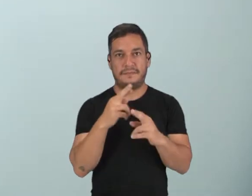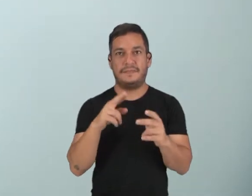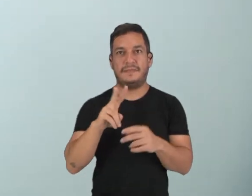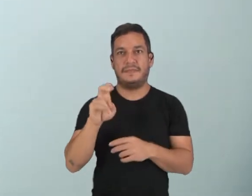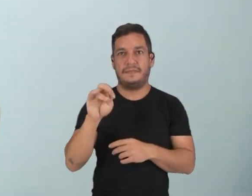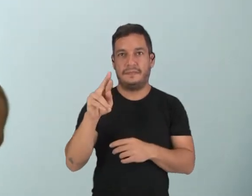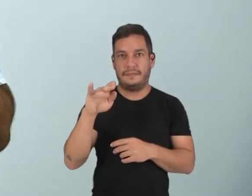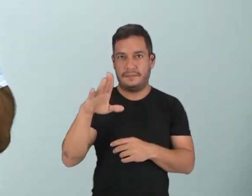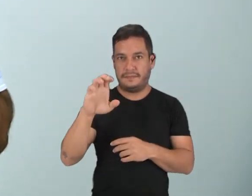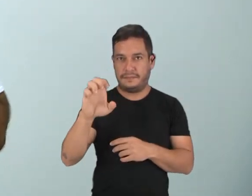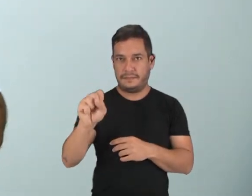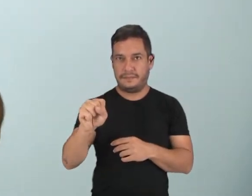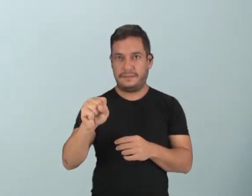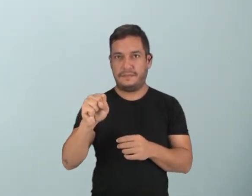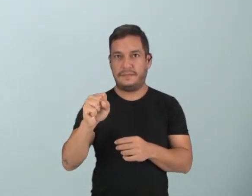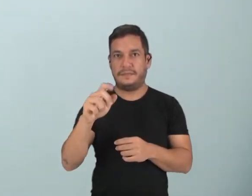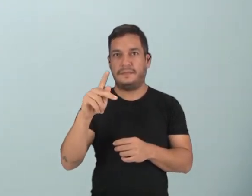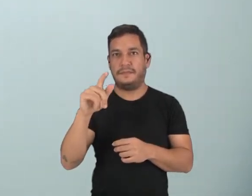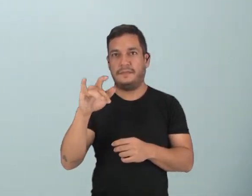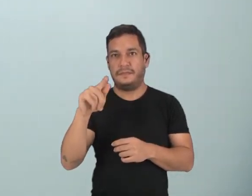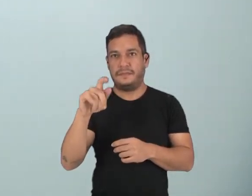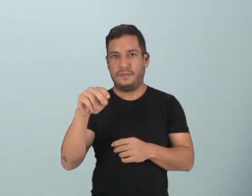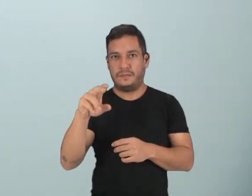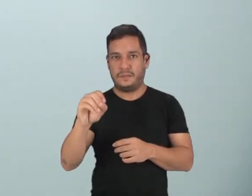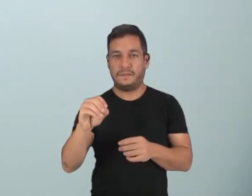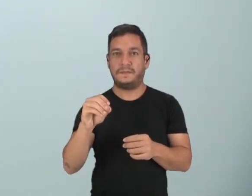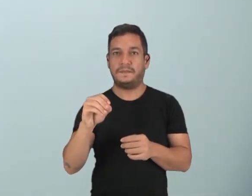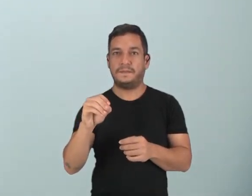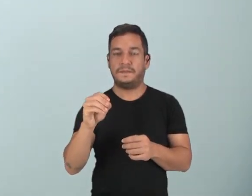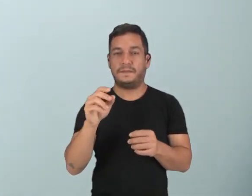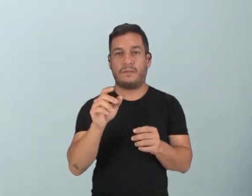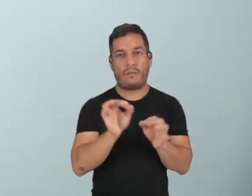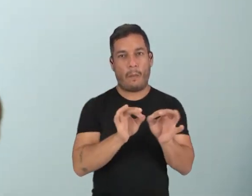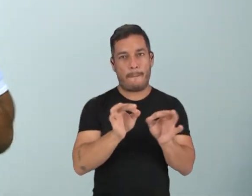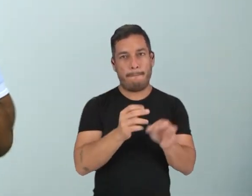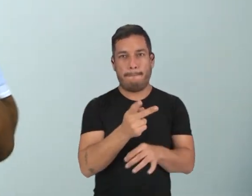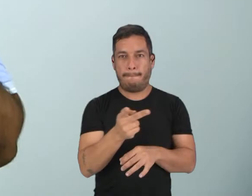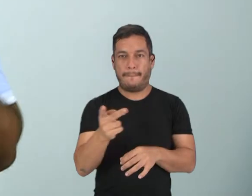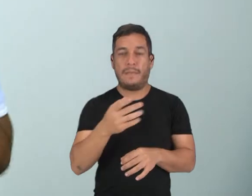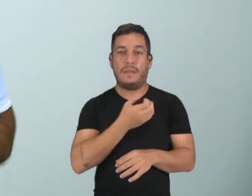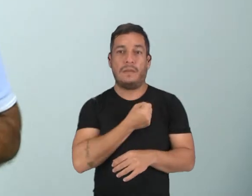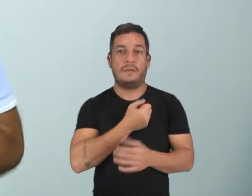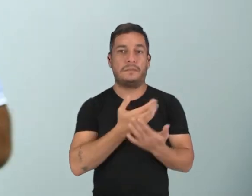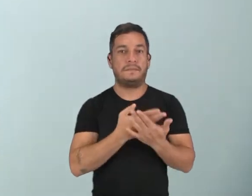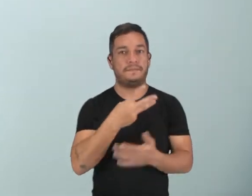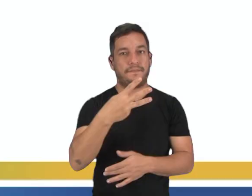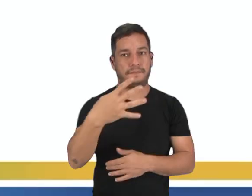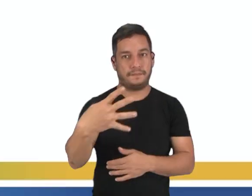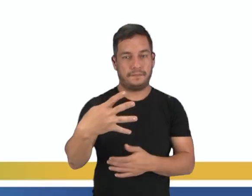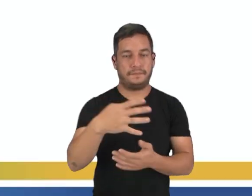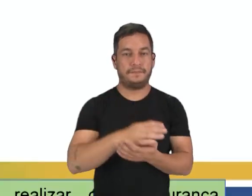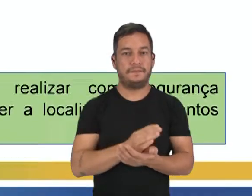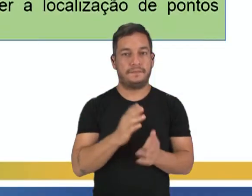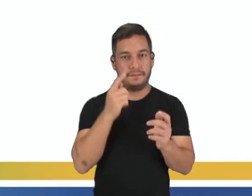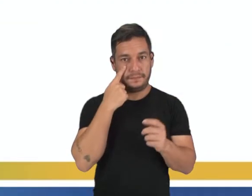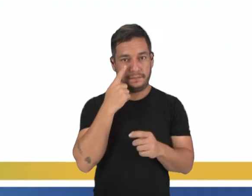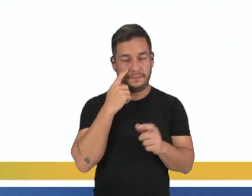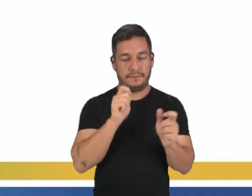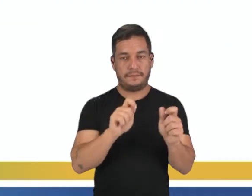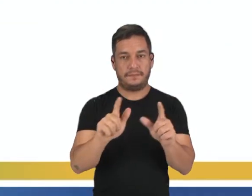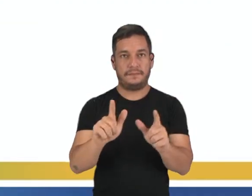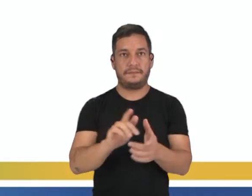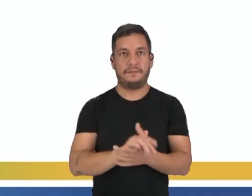vértices de um polígono a pares ordenados. Essa é a nossa aula de número 34. Vamos lá? Então acompanhe comigo aqui,